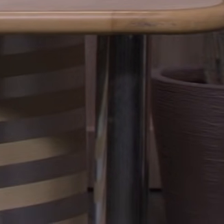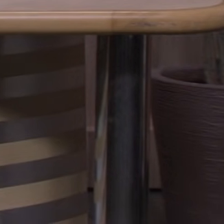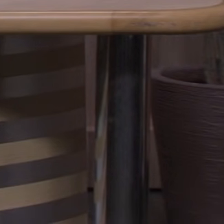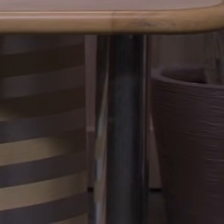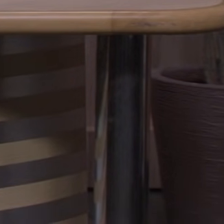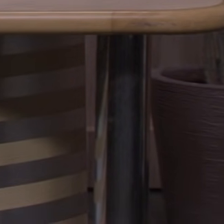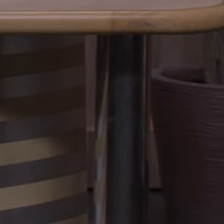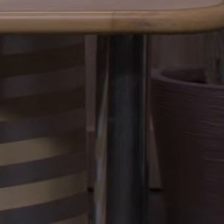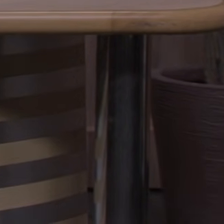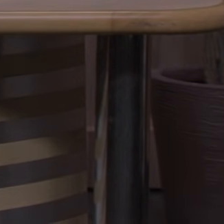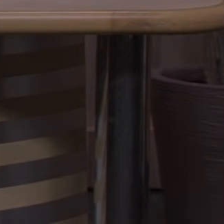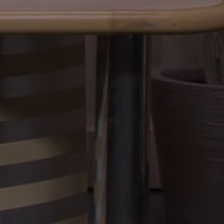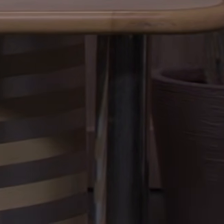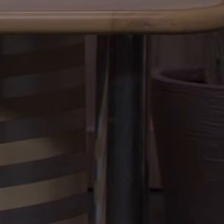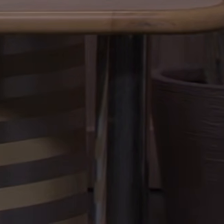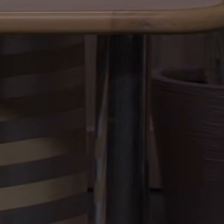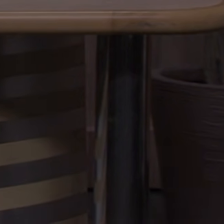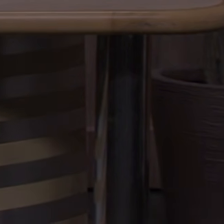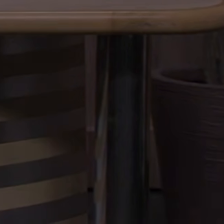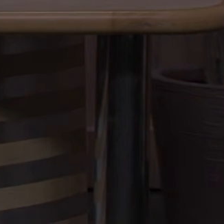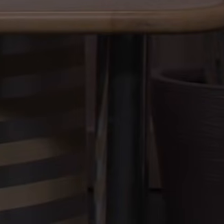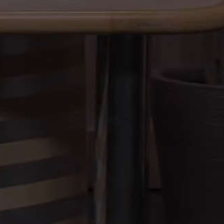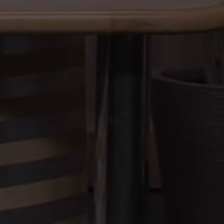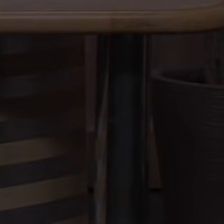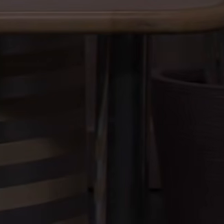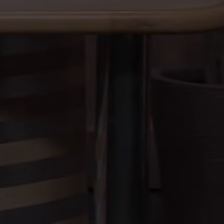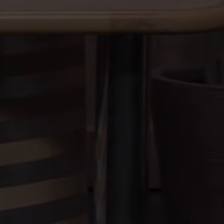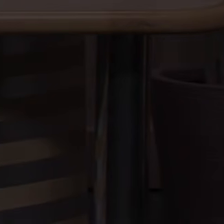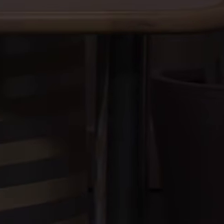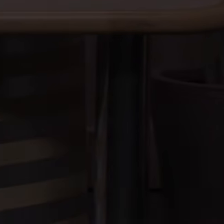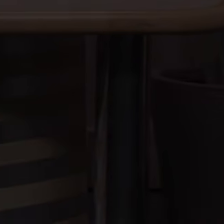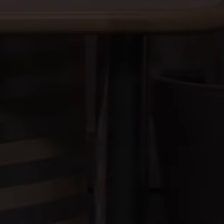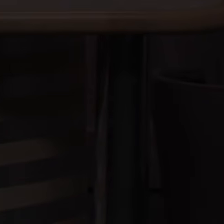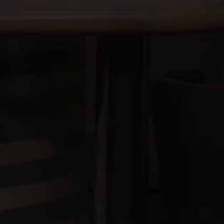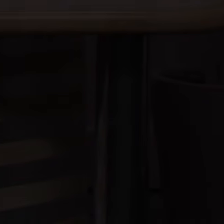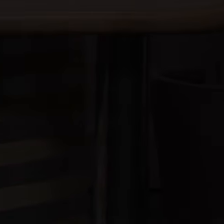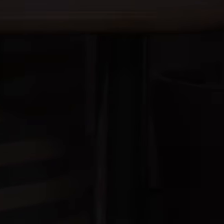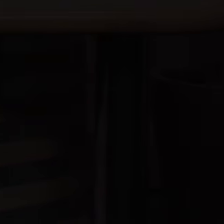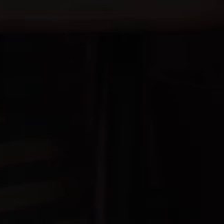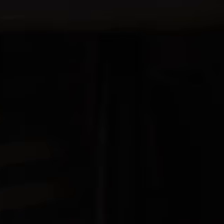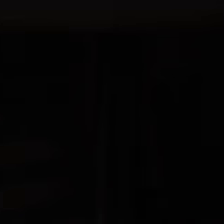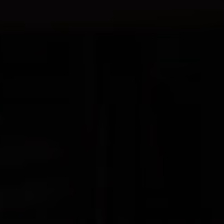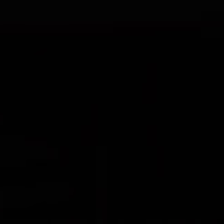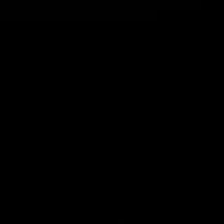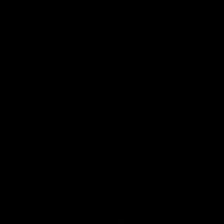Você acabou de assistir na TV Web Manaim Conversas Bíblicas.